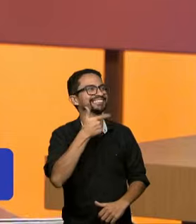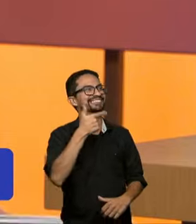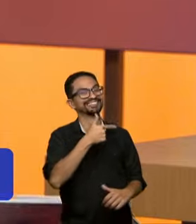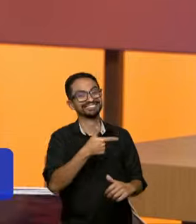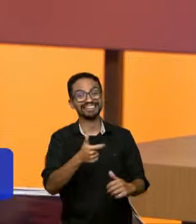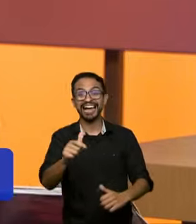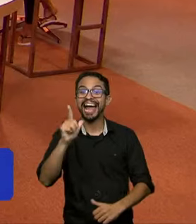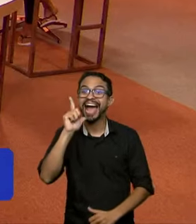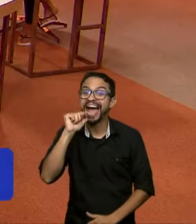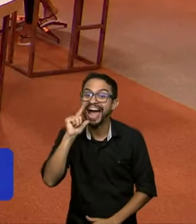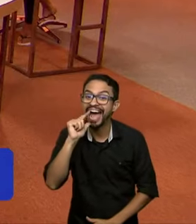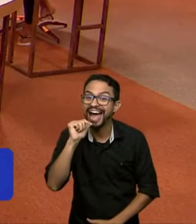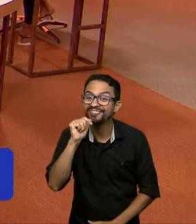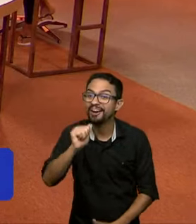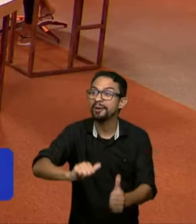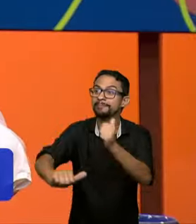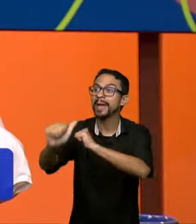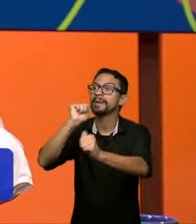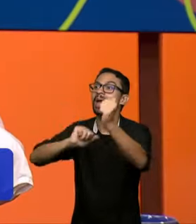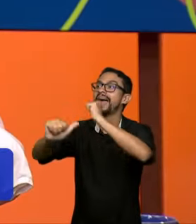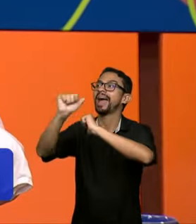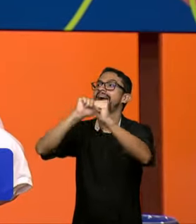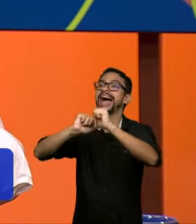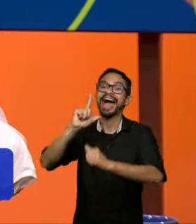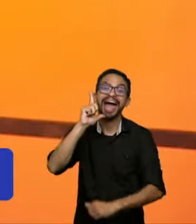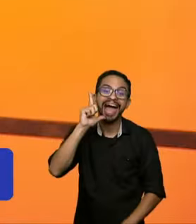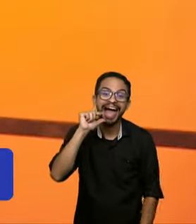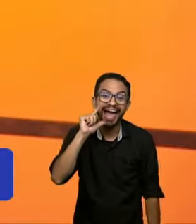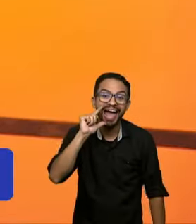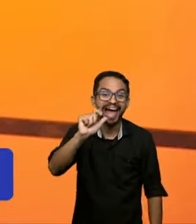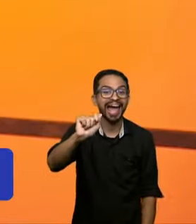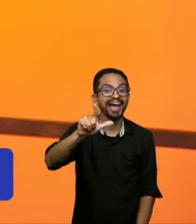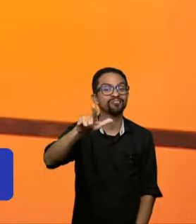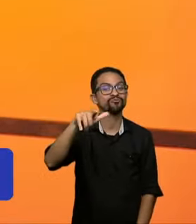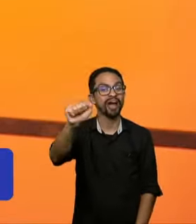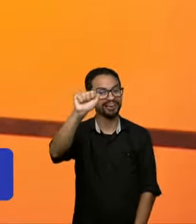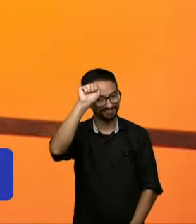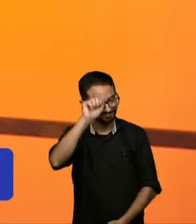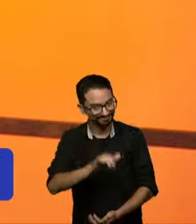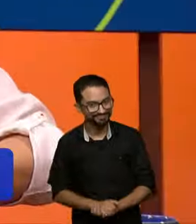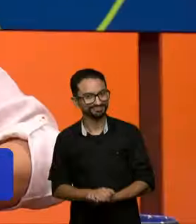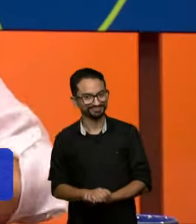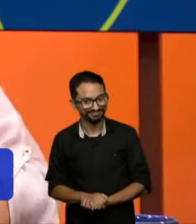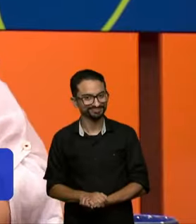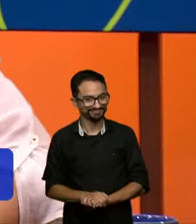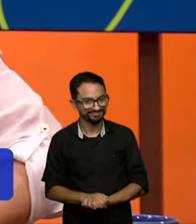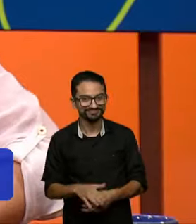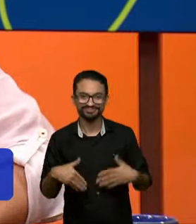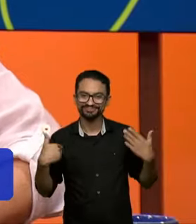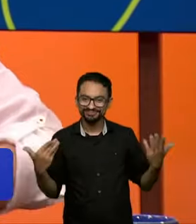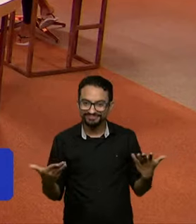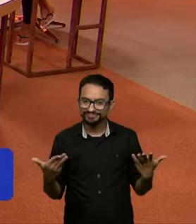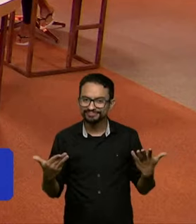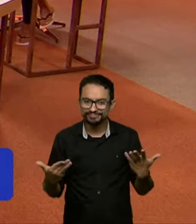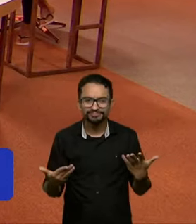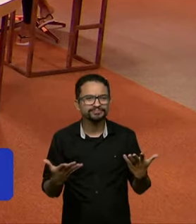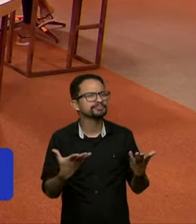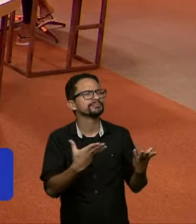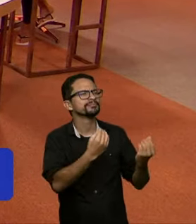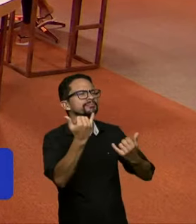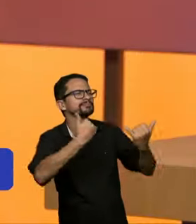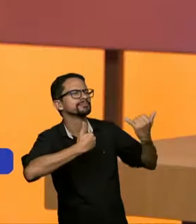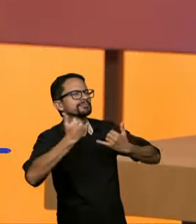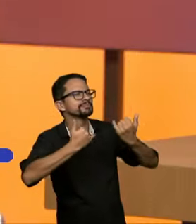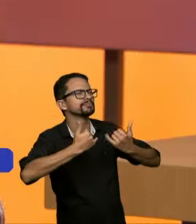Beba água. Ai, chega de tomar mudança. Clínica geral, beba água. Nossa, querida. Agora, você falou de tanta coisa, eu quero que você